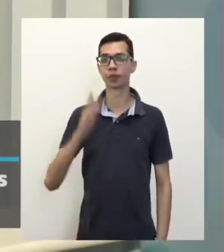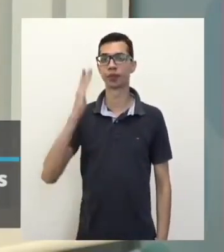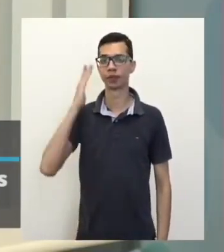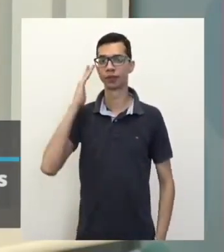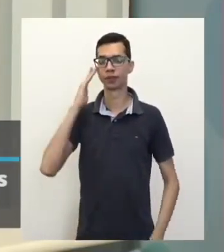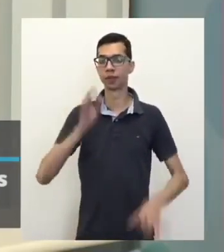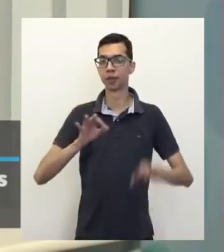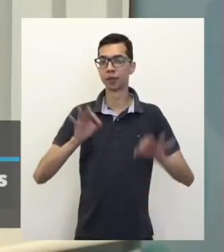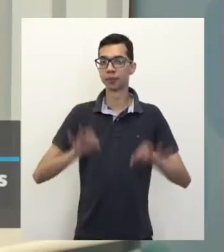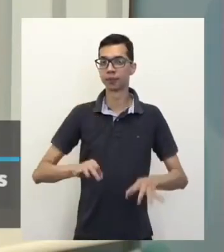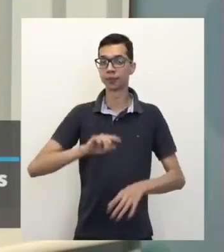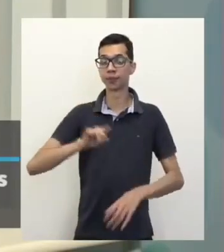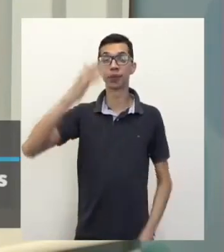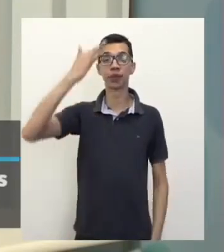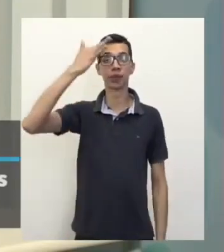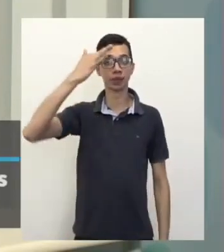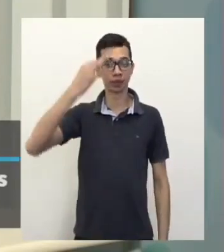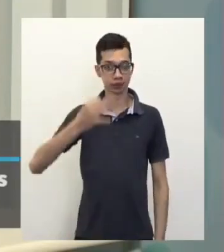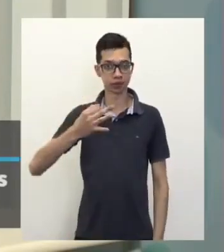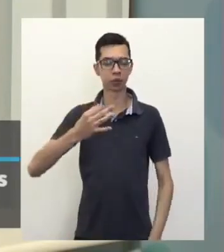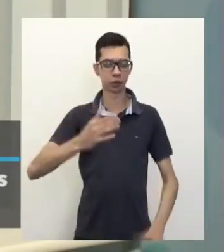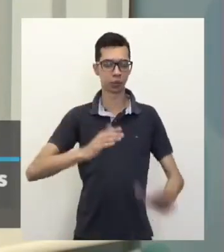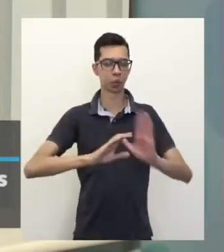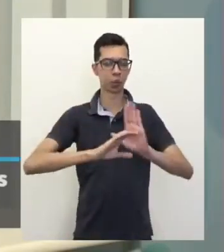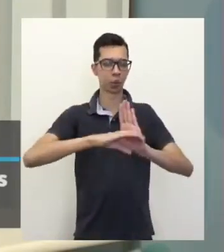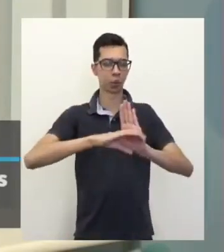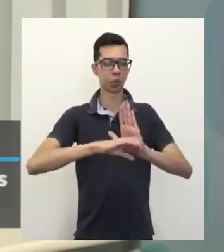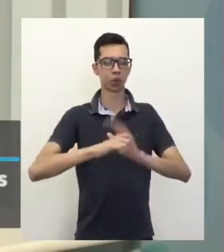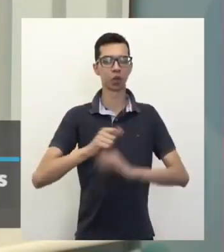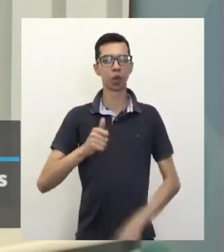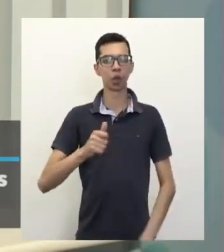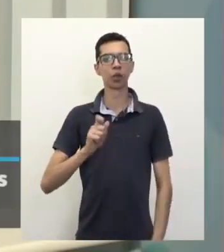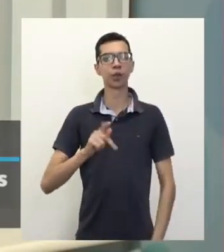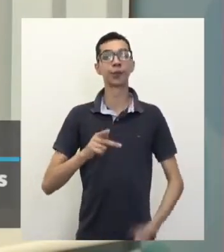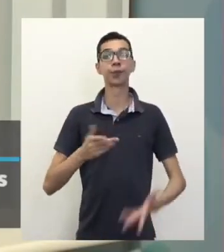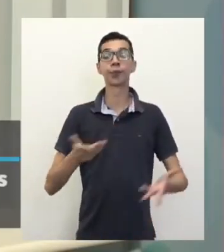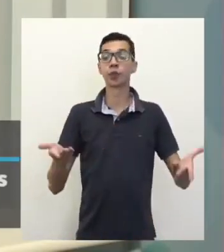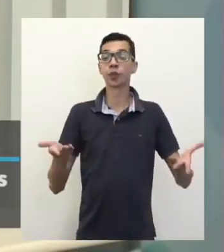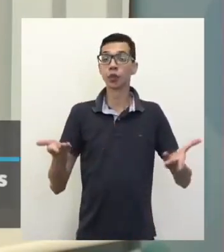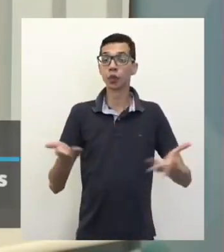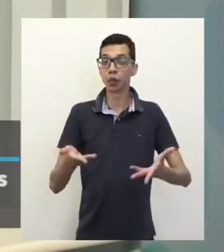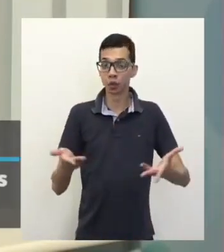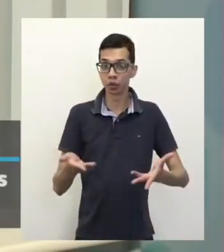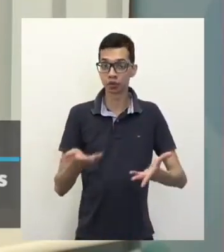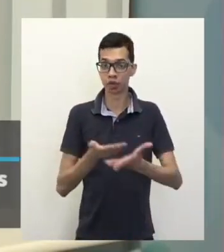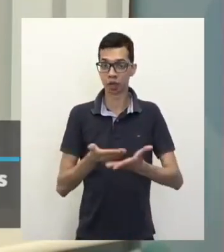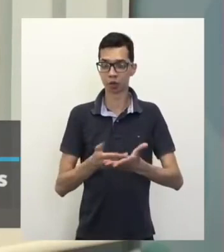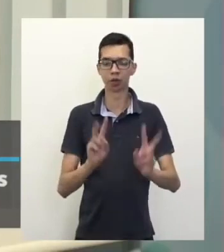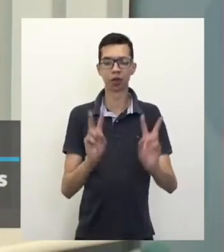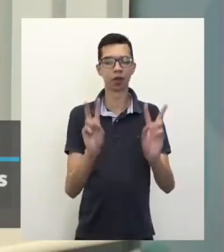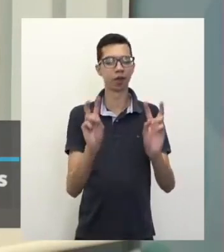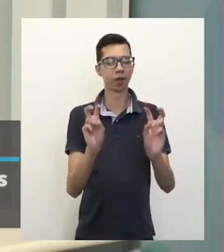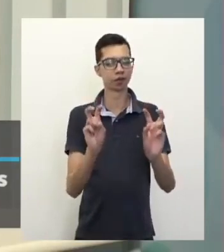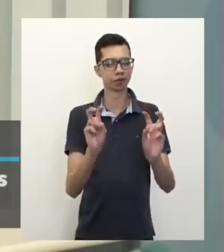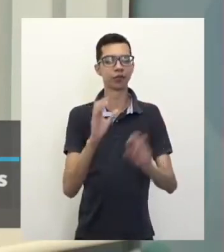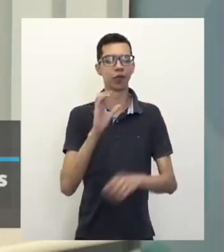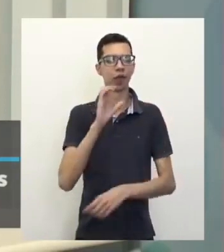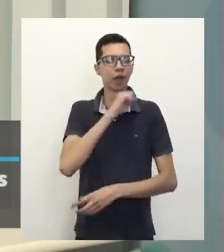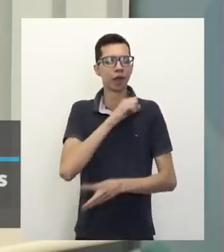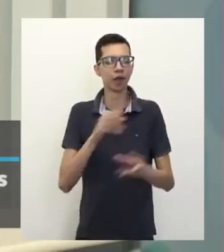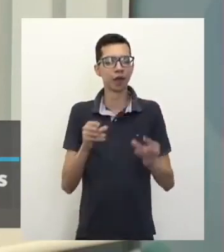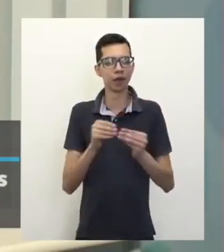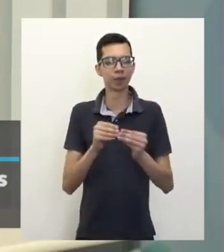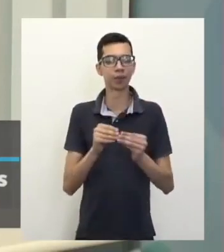vocês compreendam esse conceito. E dentro desse contexto da aula de hoje, rapidamente, a gente vai fazer